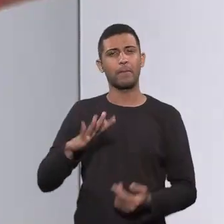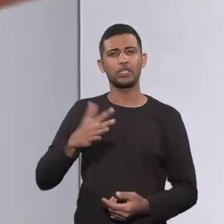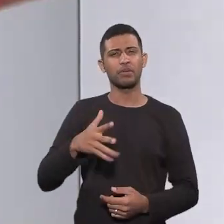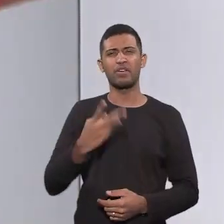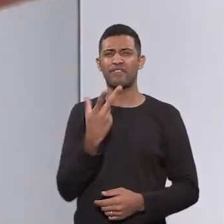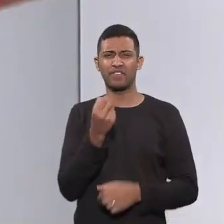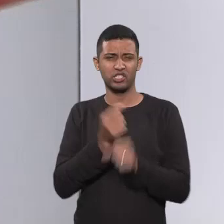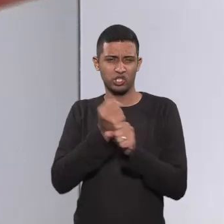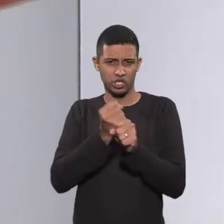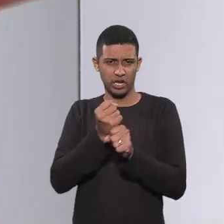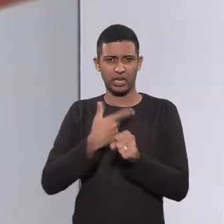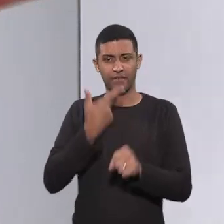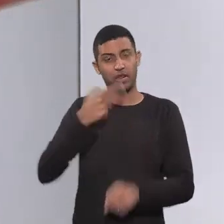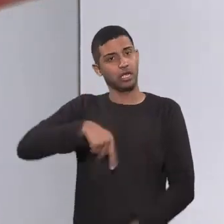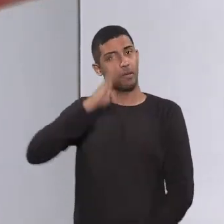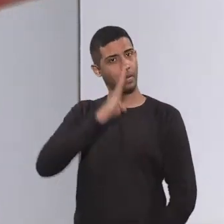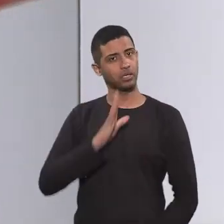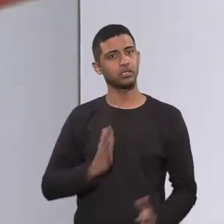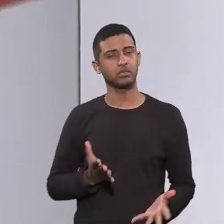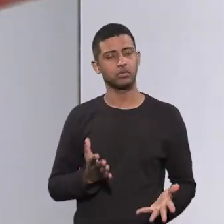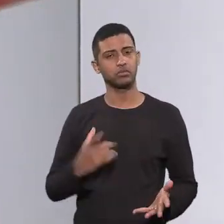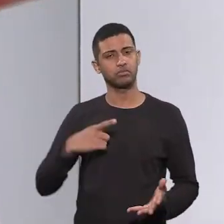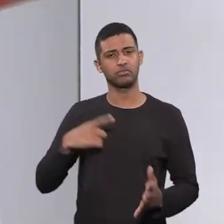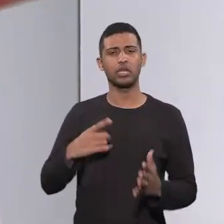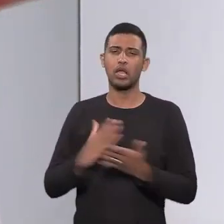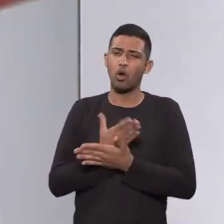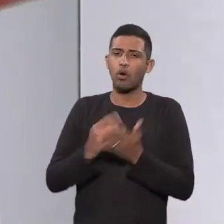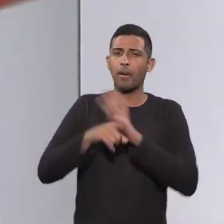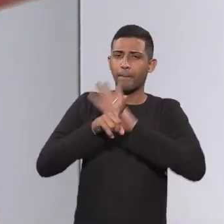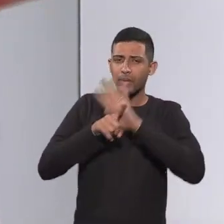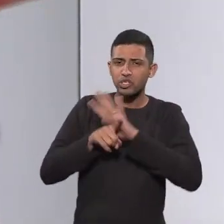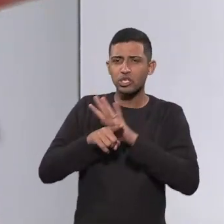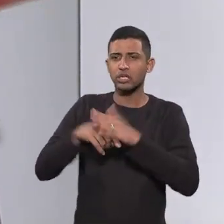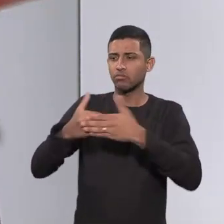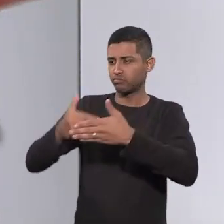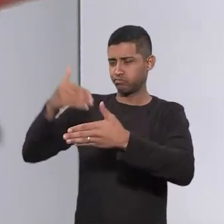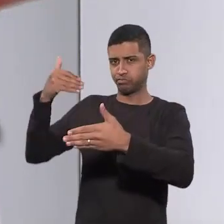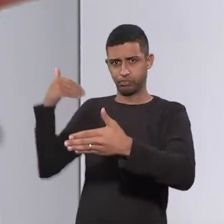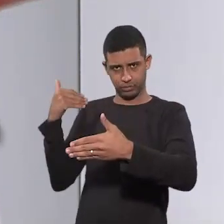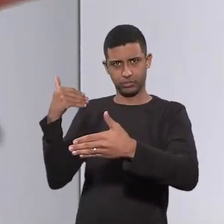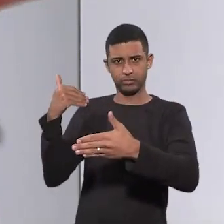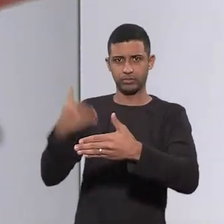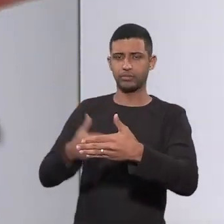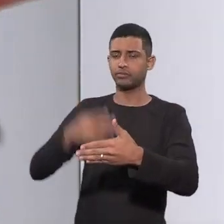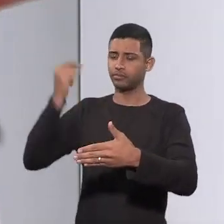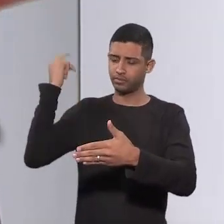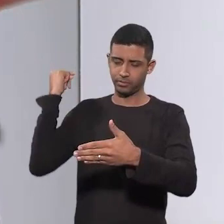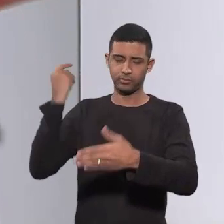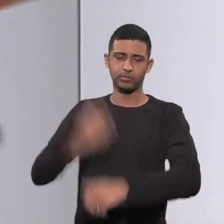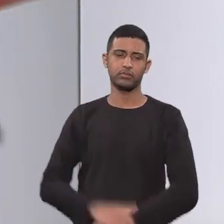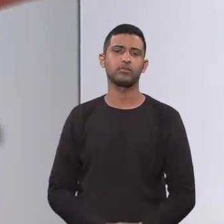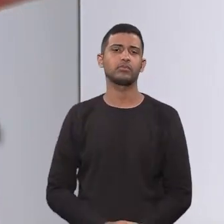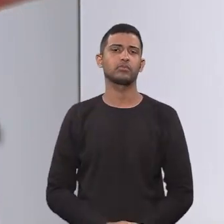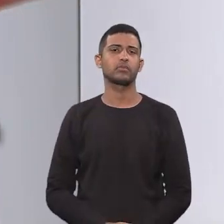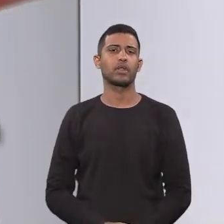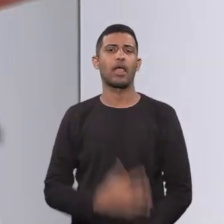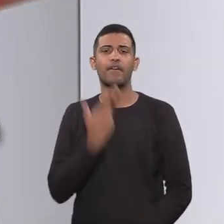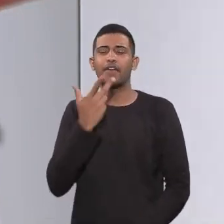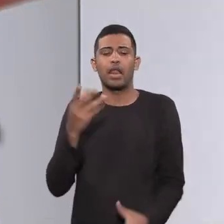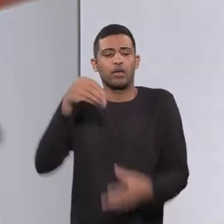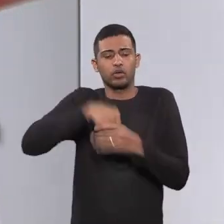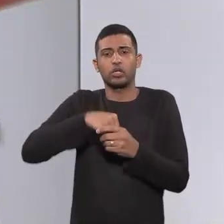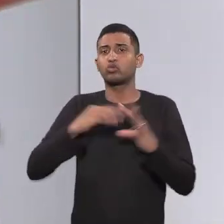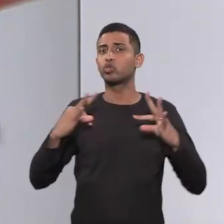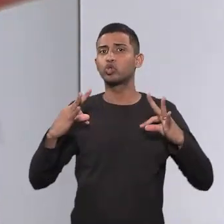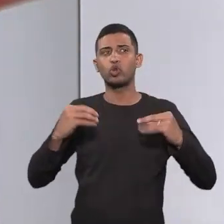menos 2 décadas em termos de Brasil, né? Nós temos pesquisas que são anteriores a esse tempo, esse lapso temporal, né? De que a inclusão